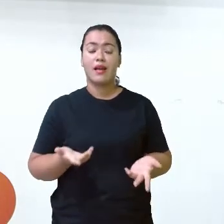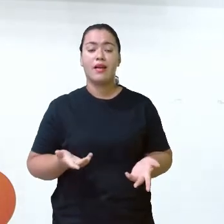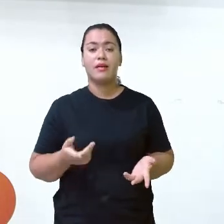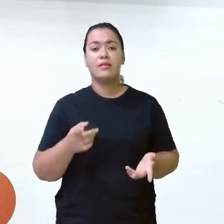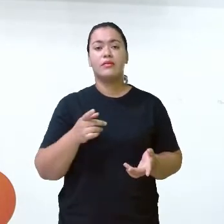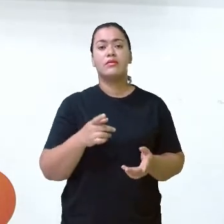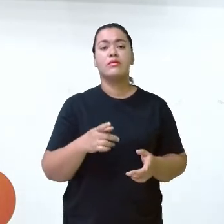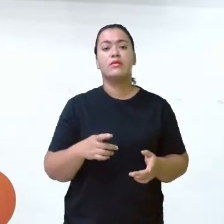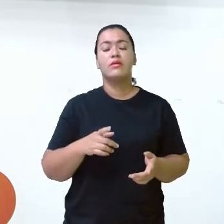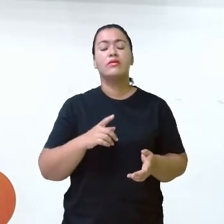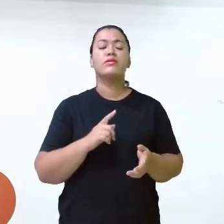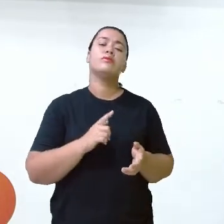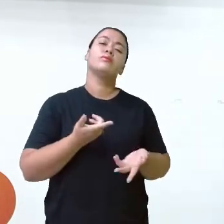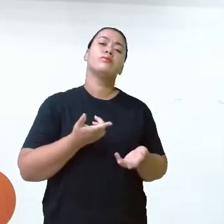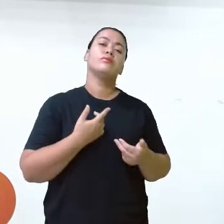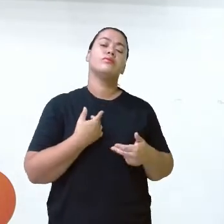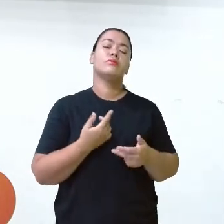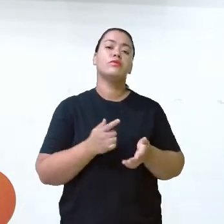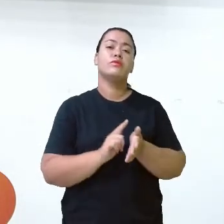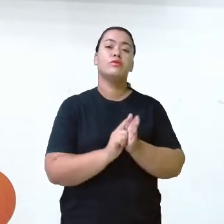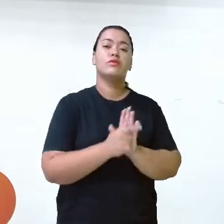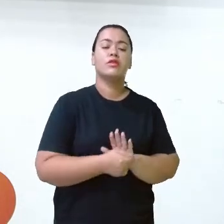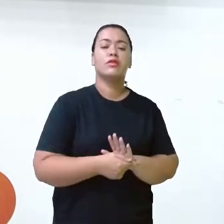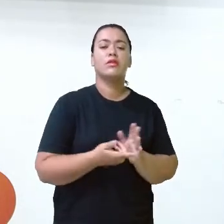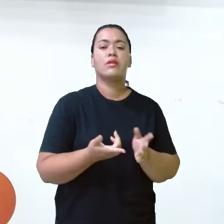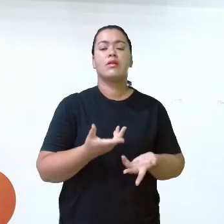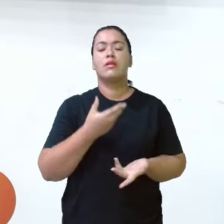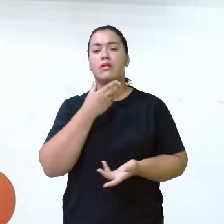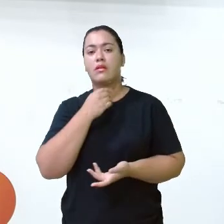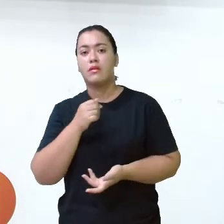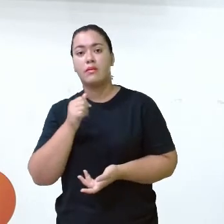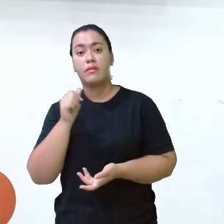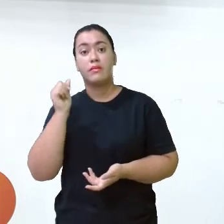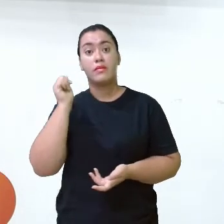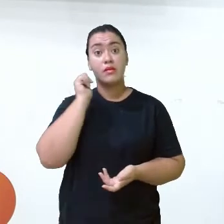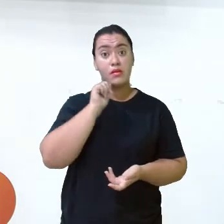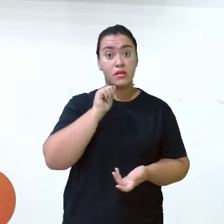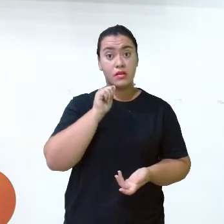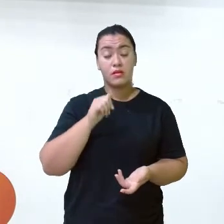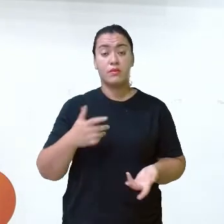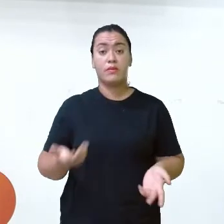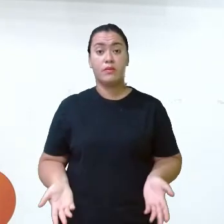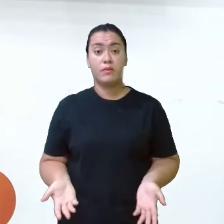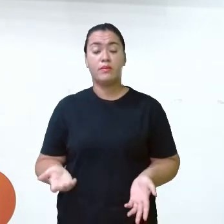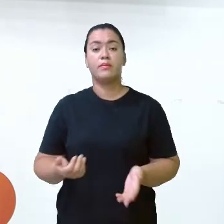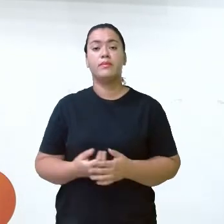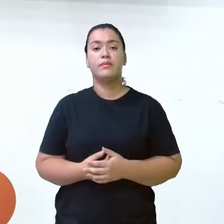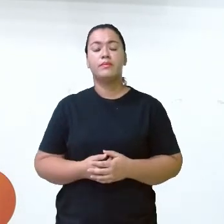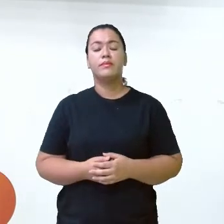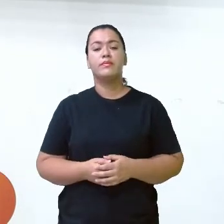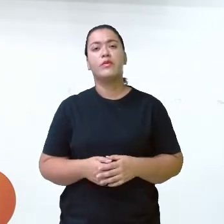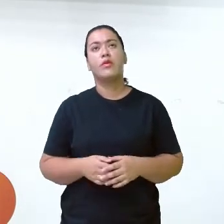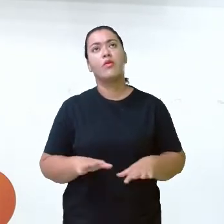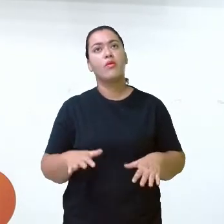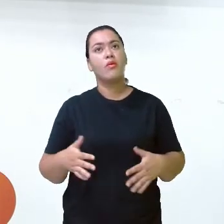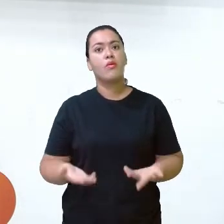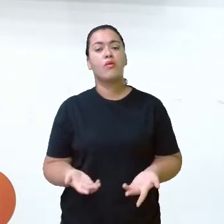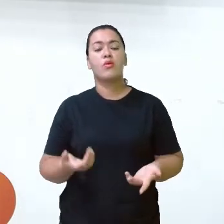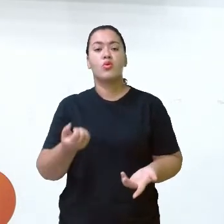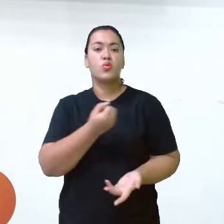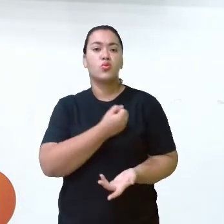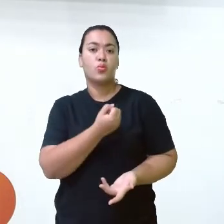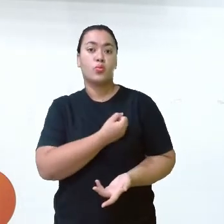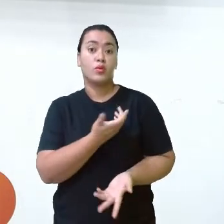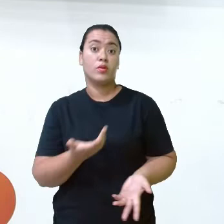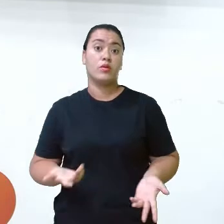de acordo com o gênero. Pode ser masculino, pode ser feminino. De acordo com o número,